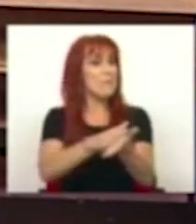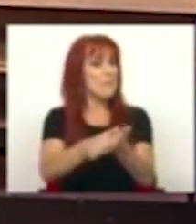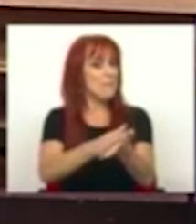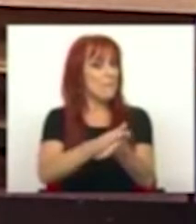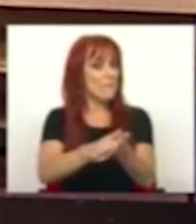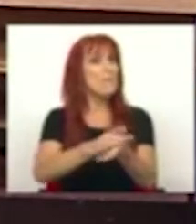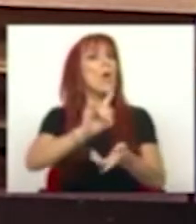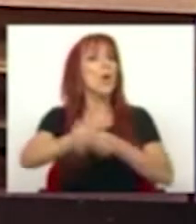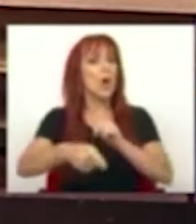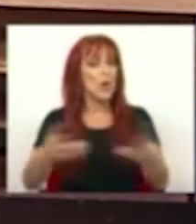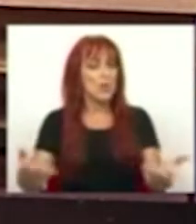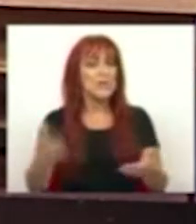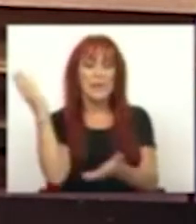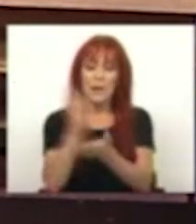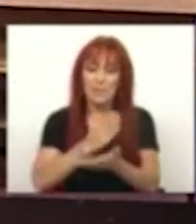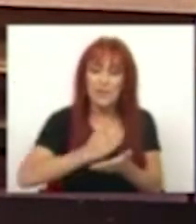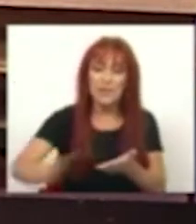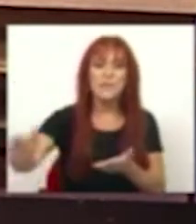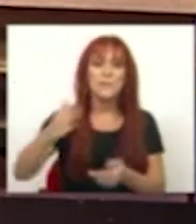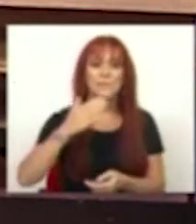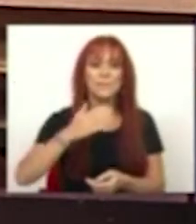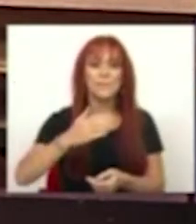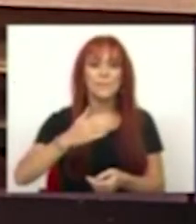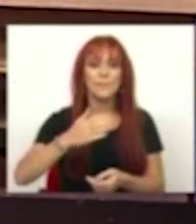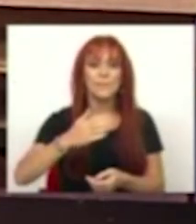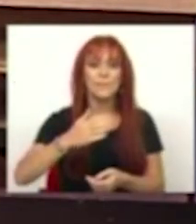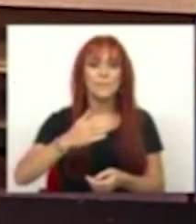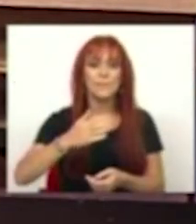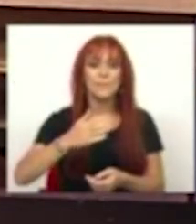gratuitas a partir dos